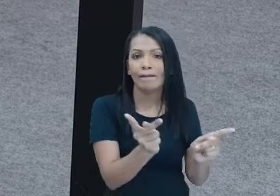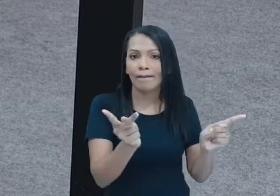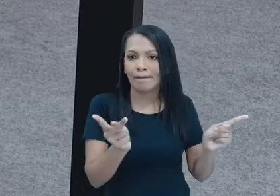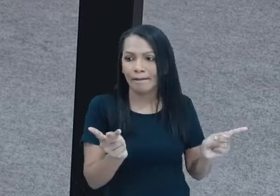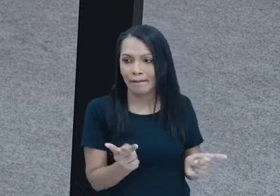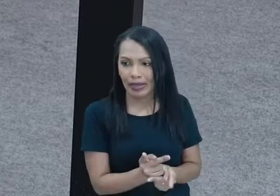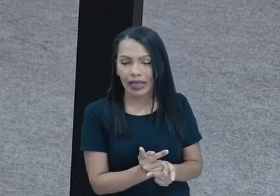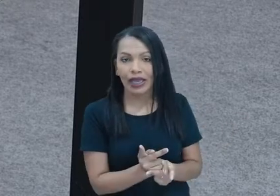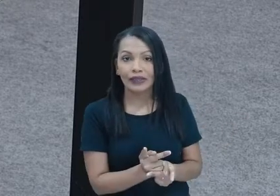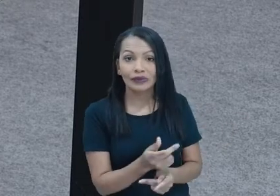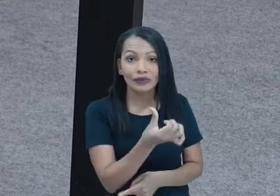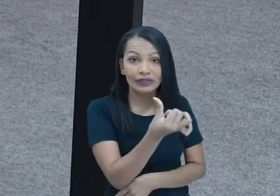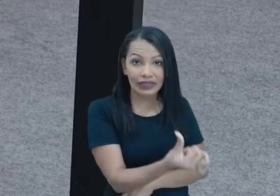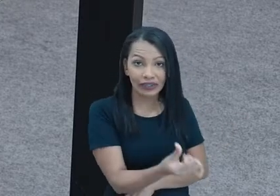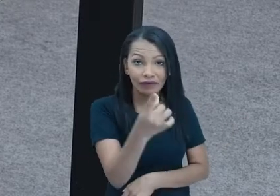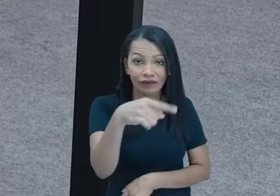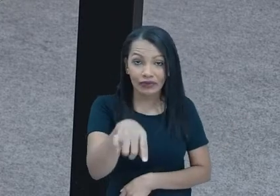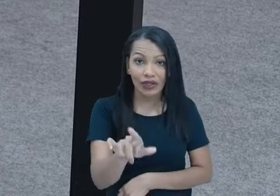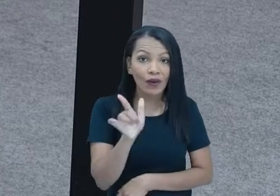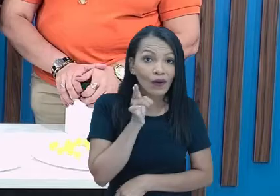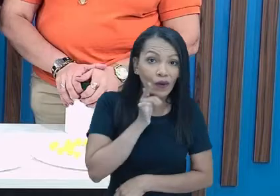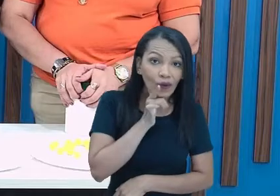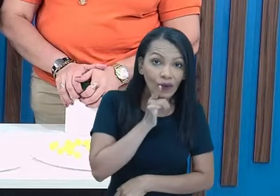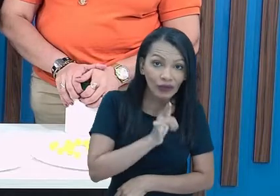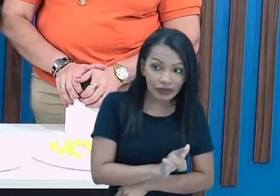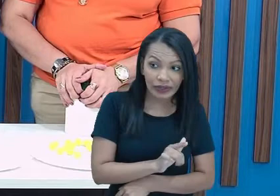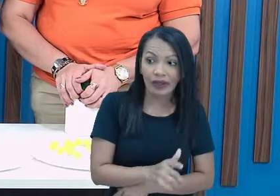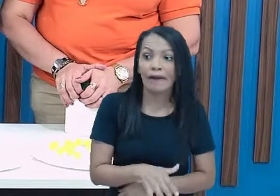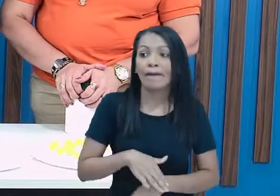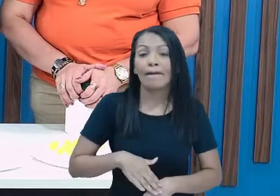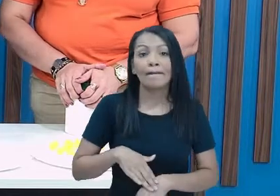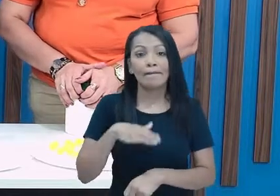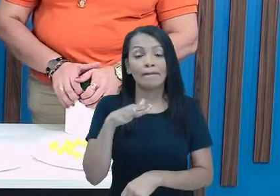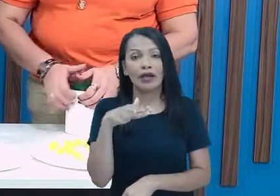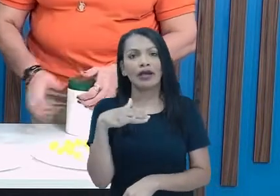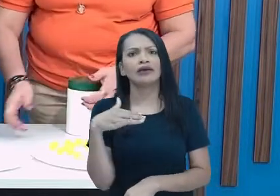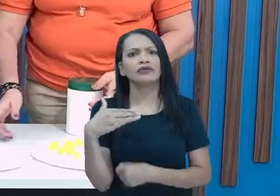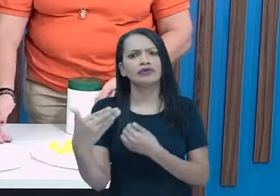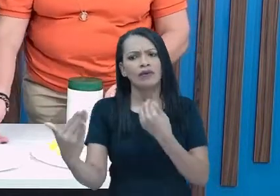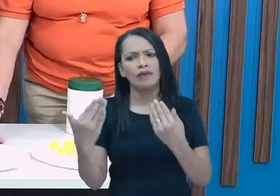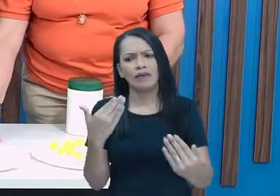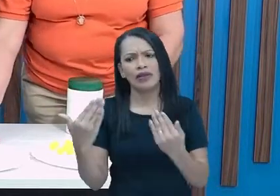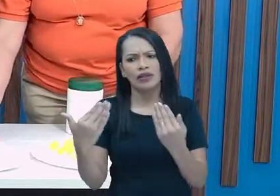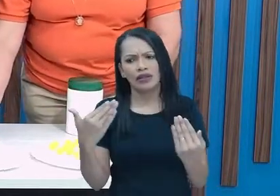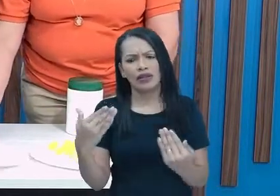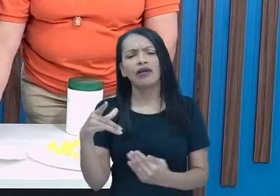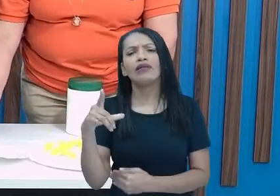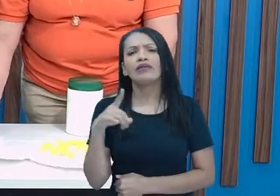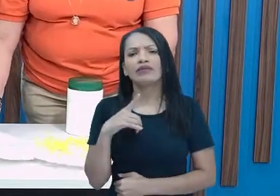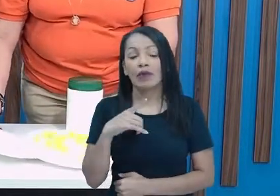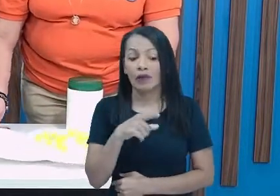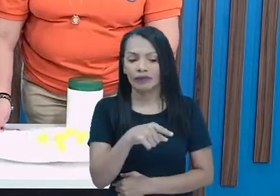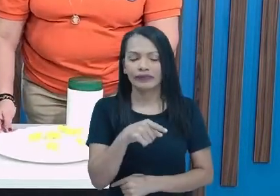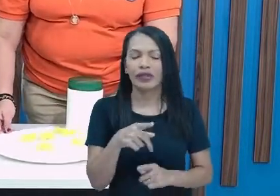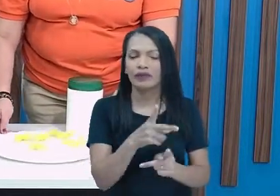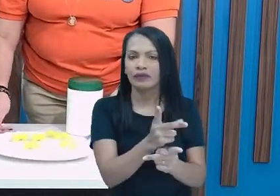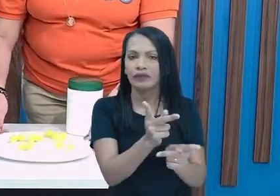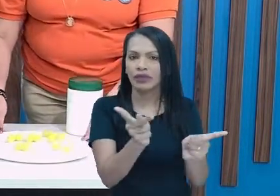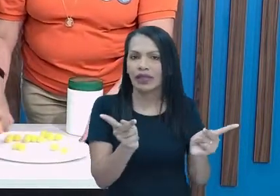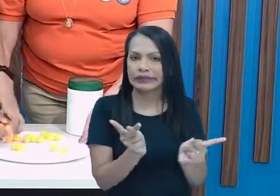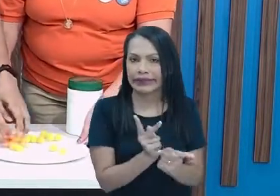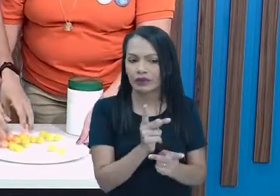você aí de casa conseguiu? Vamos fazer mais comparações. Eu trouxe outros objetos para a gente também continuar fazendo